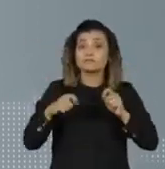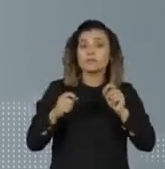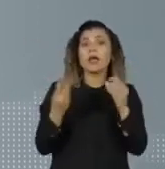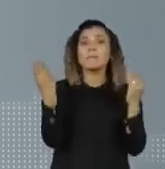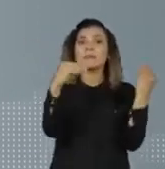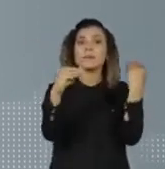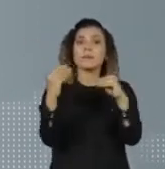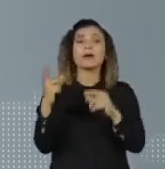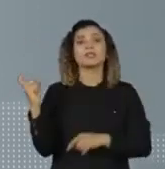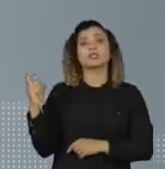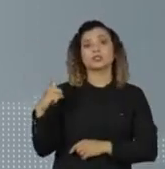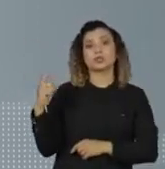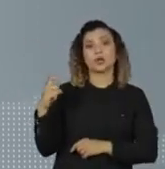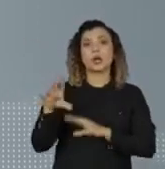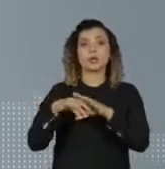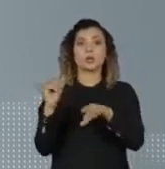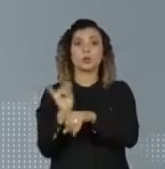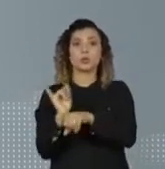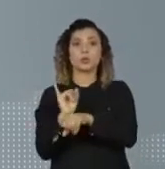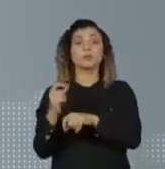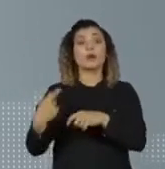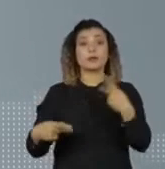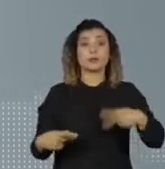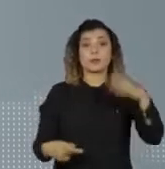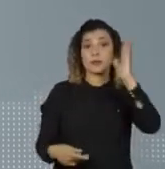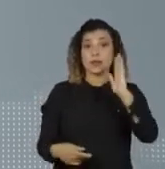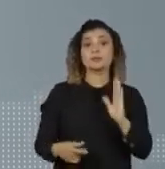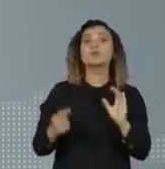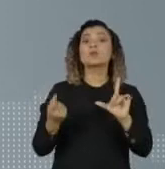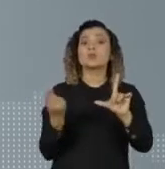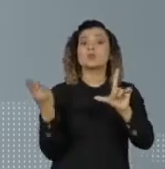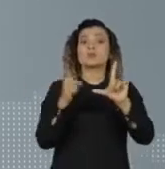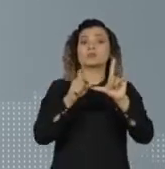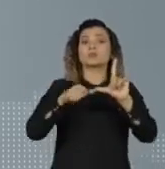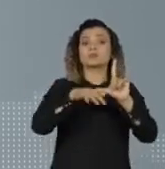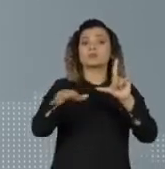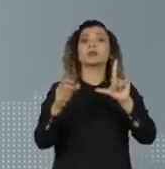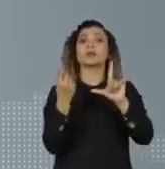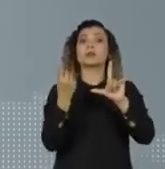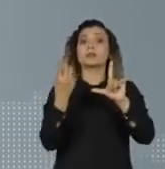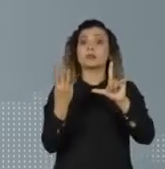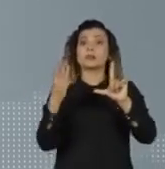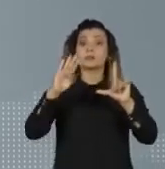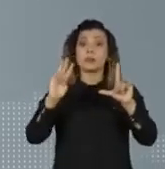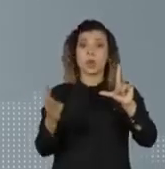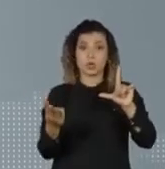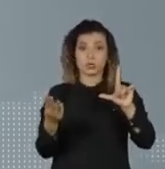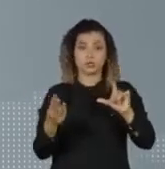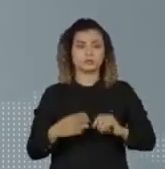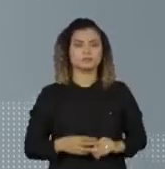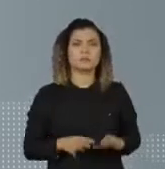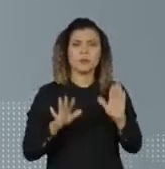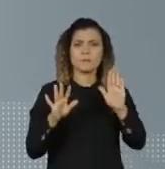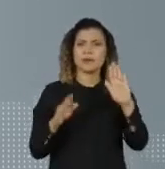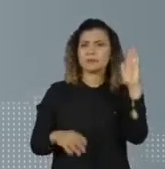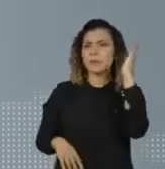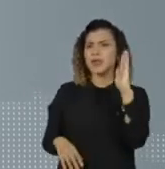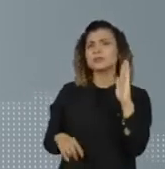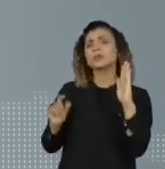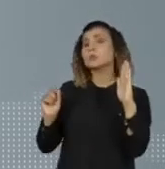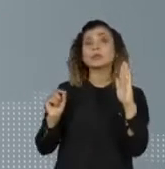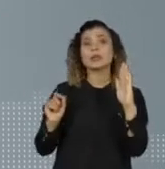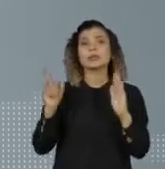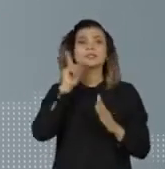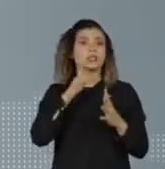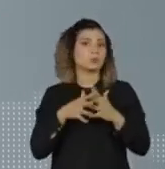dados do TikTok e do YouTube, o número de influencers chega a 13 milhões. Mas aí o Brasil fica atrás